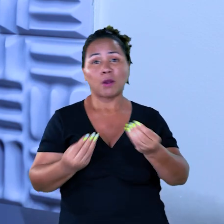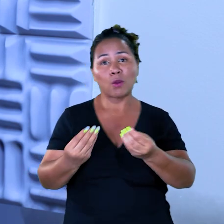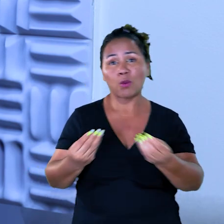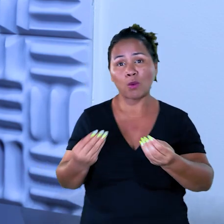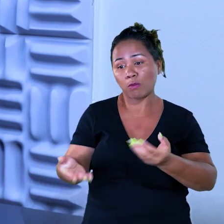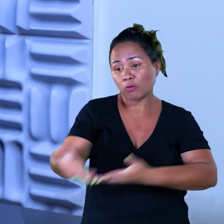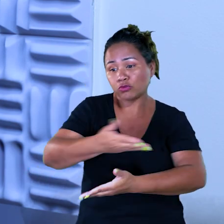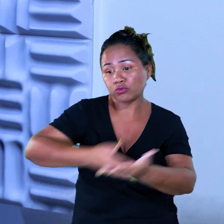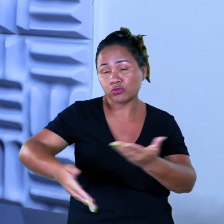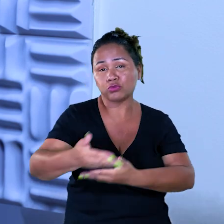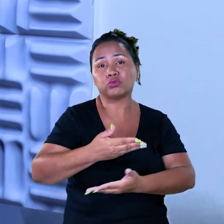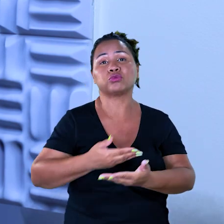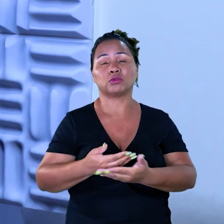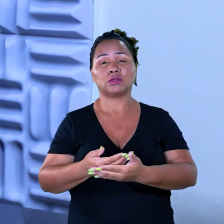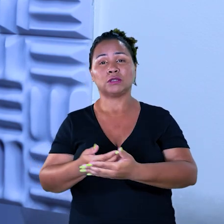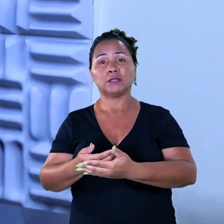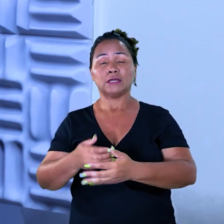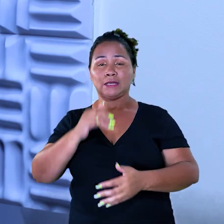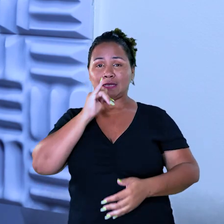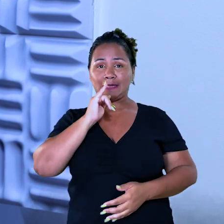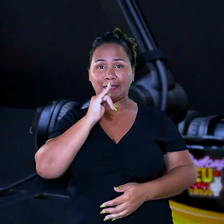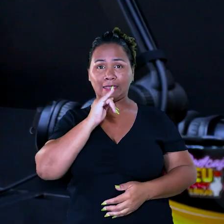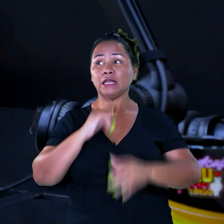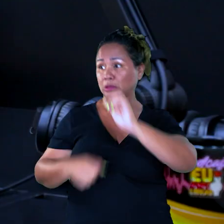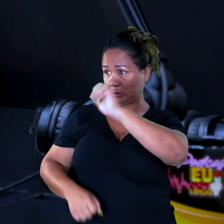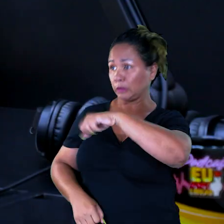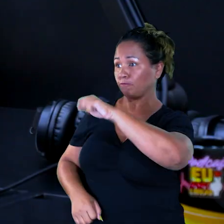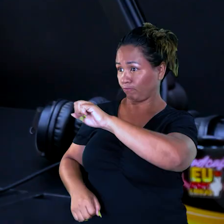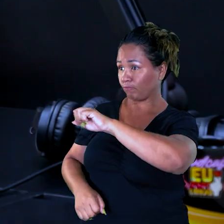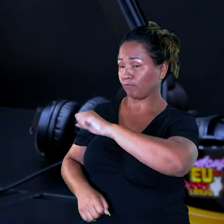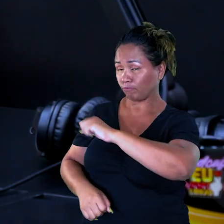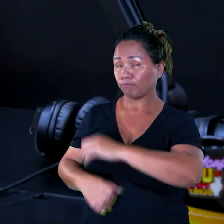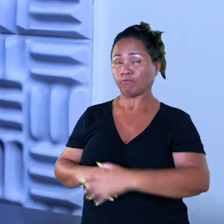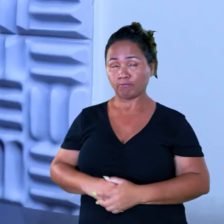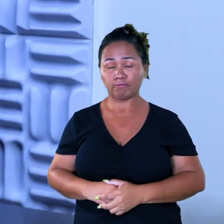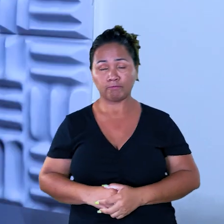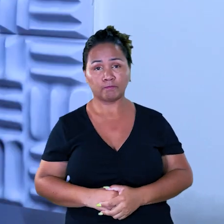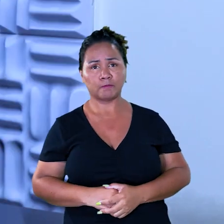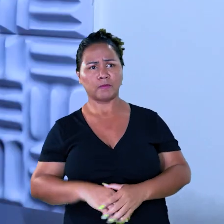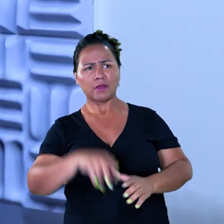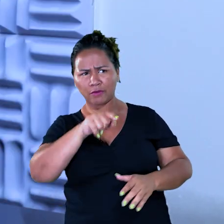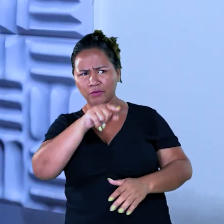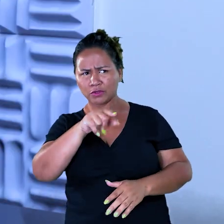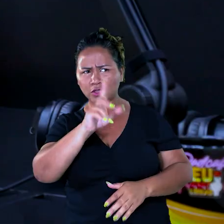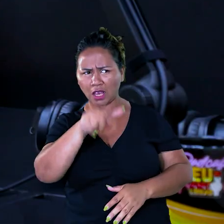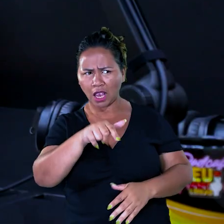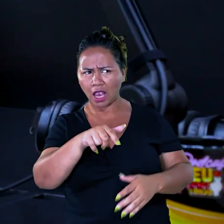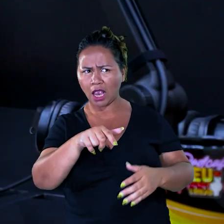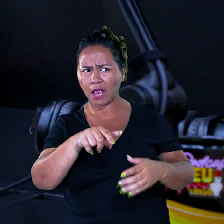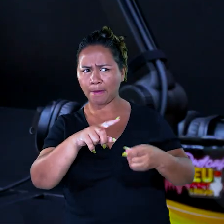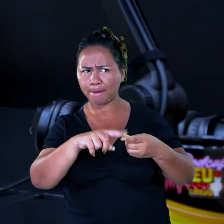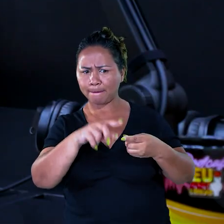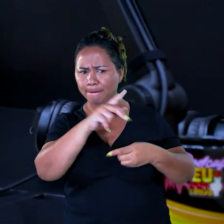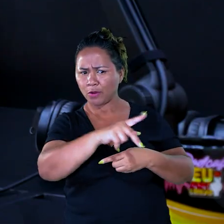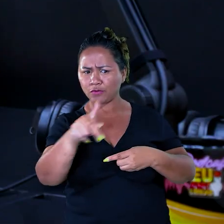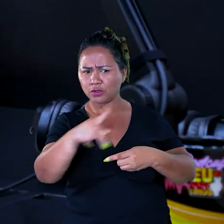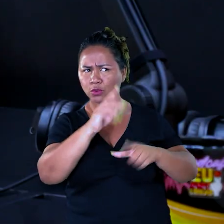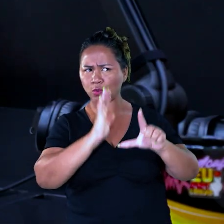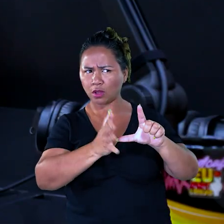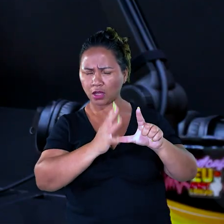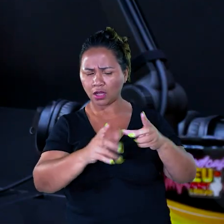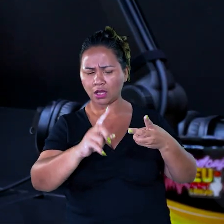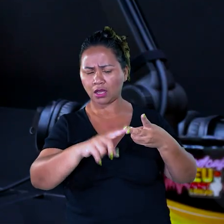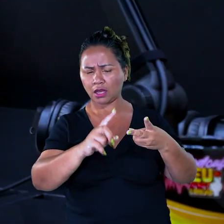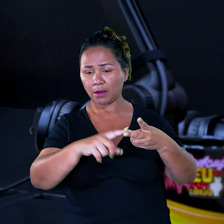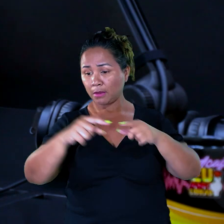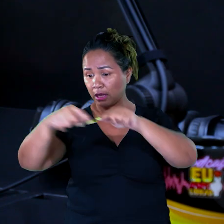professora, entrou nessa vaga como professora de letras libras, né? Isso. Não é sala de recurso, né? Vamos explicar a diferença? Não. A diferença é assim, por